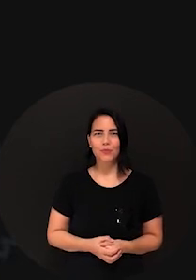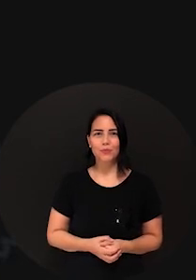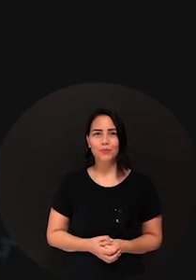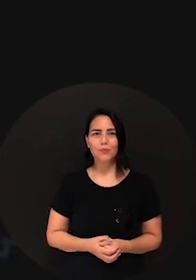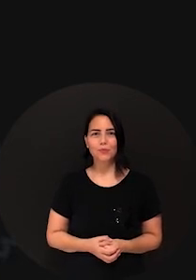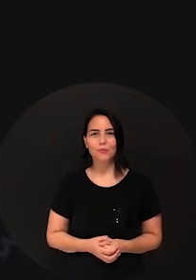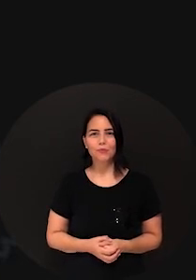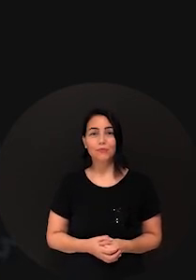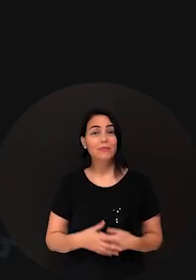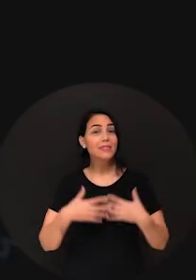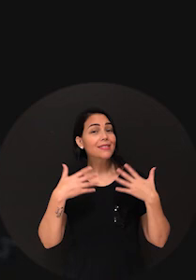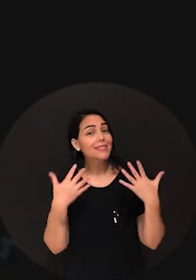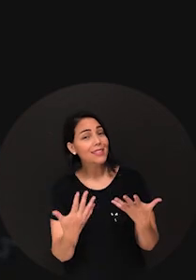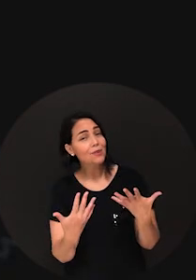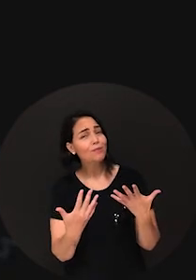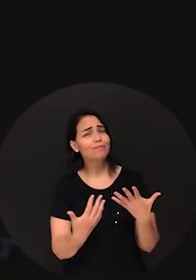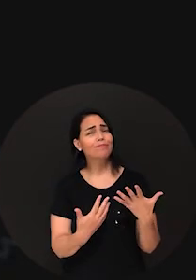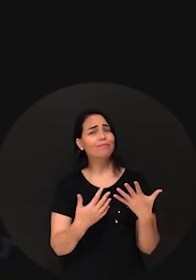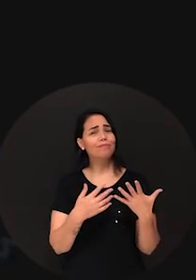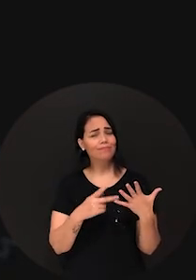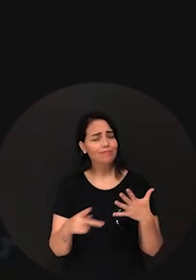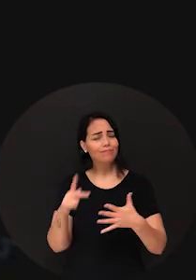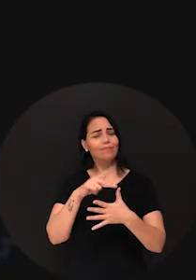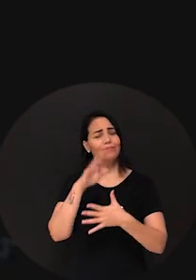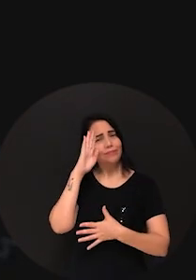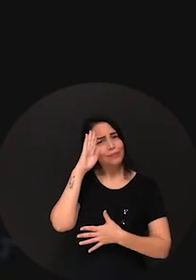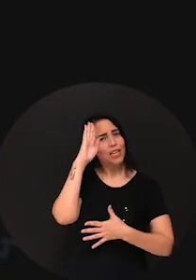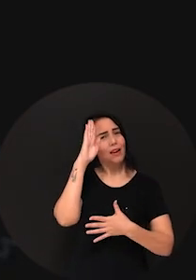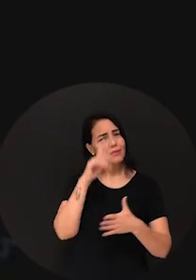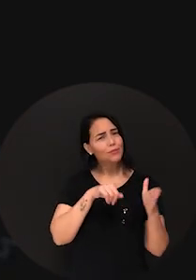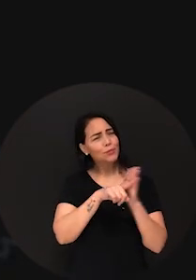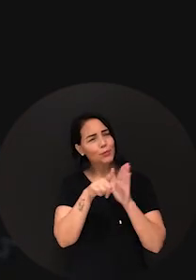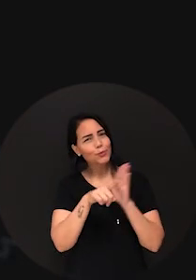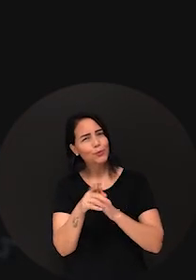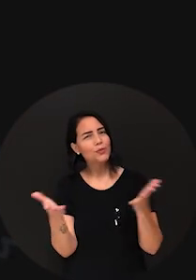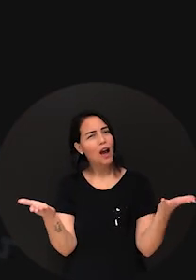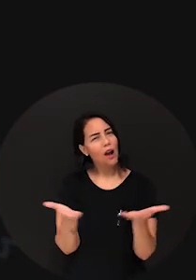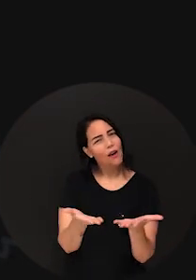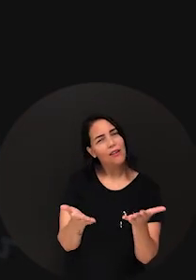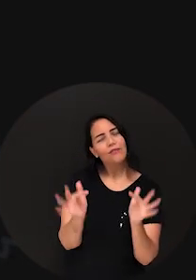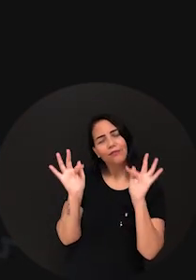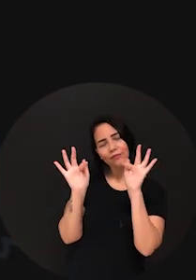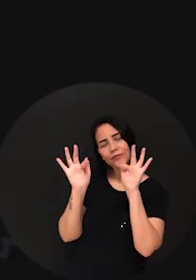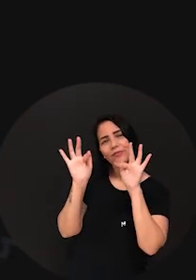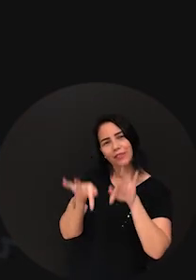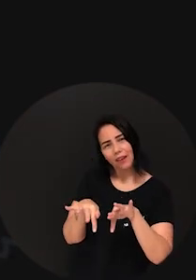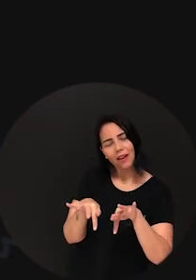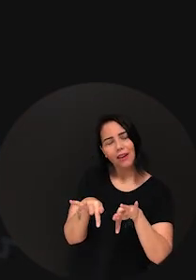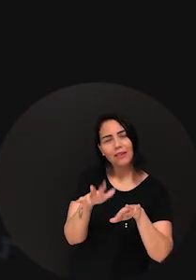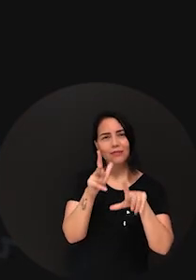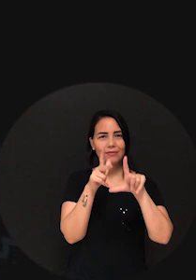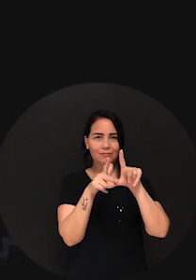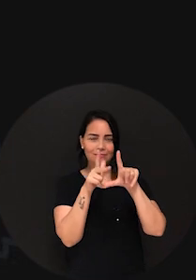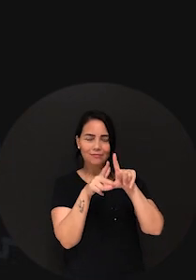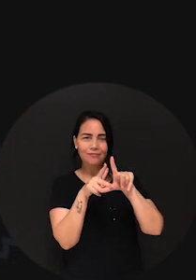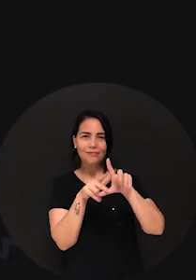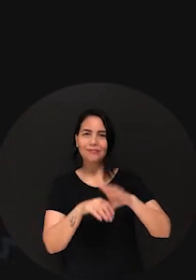Ok, essas foram, então, ali as principais perguntas. Estamos finalizando aqui.